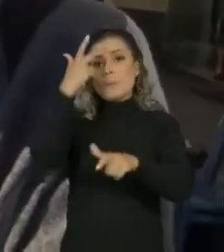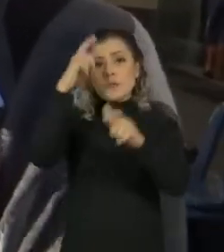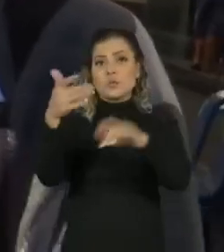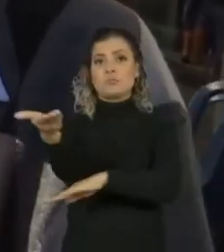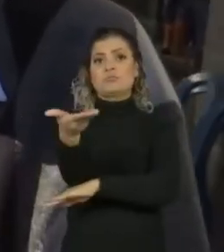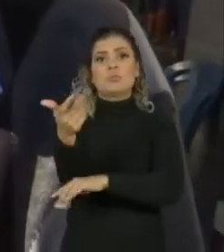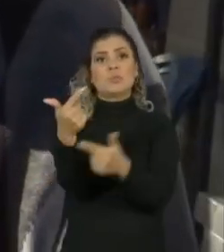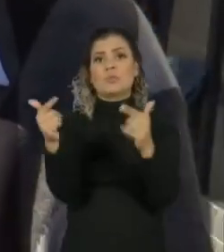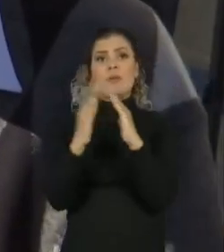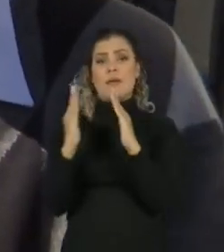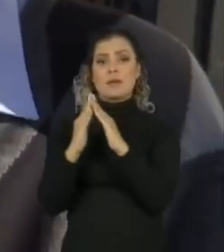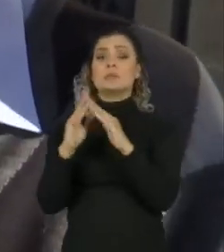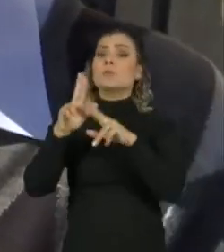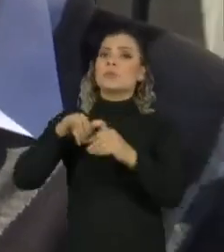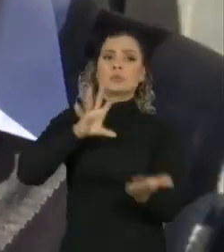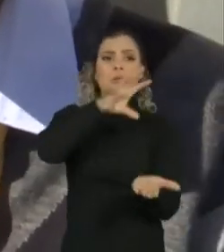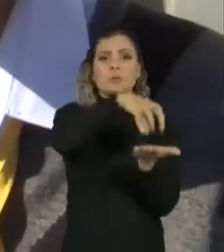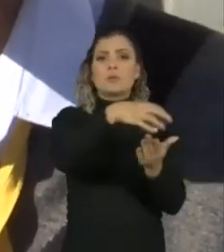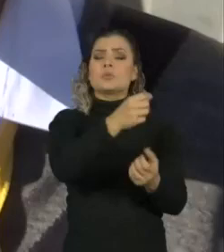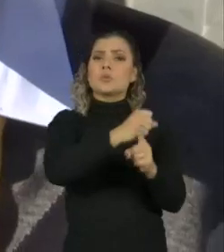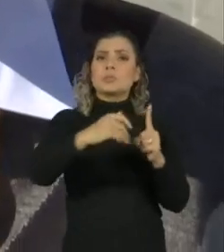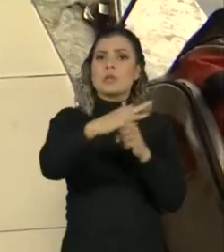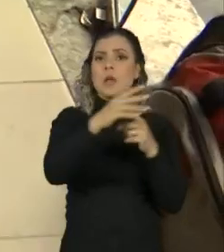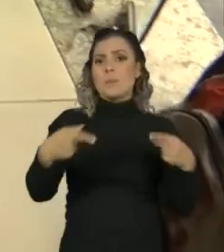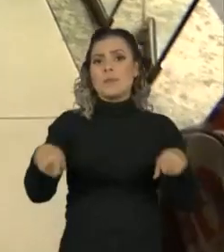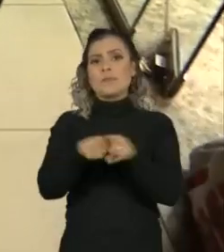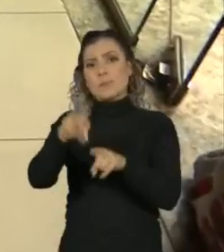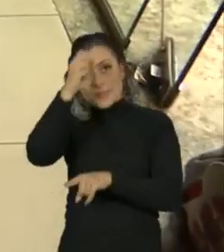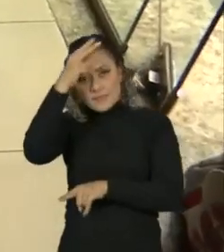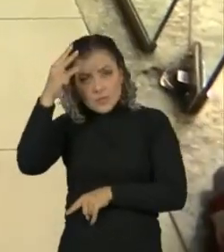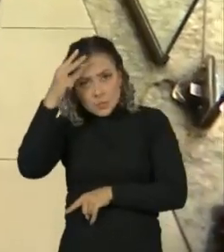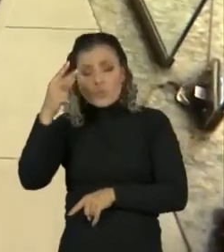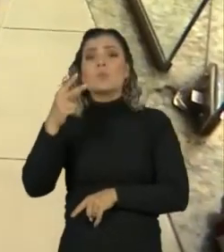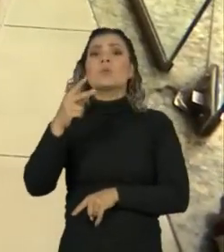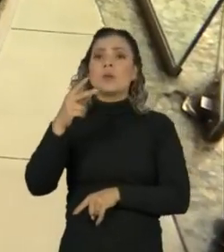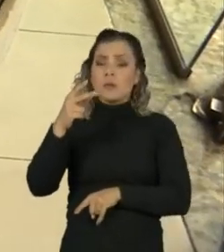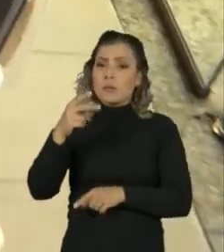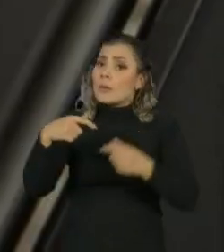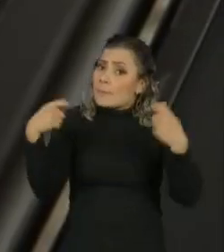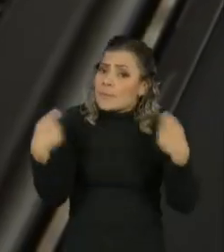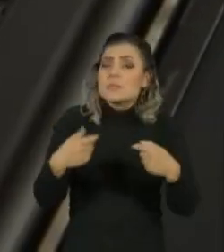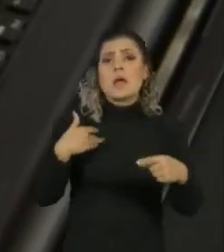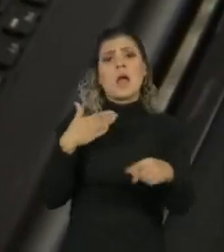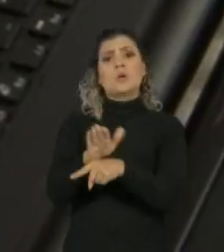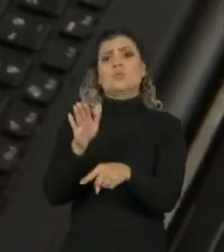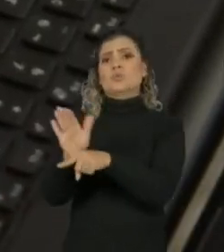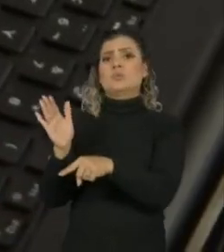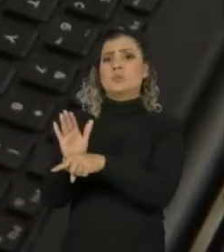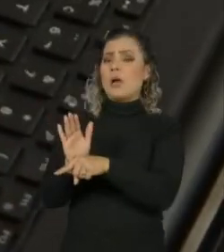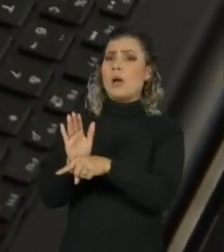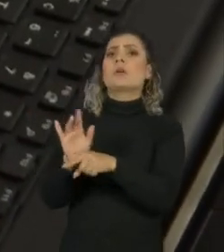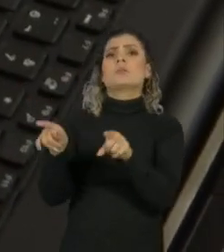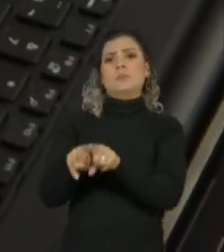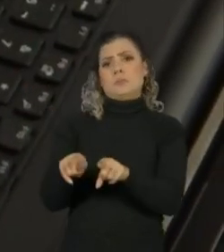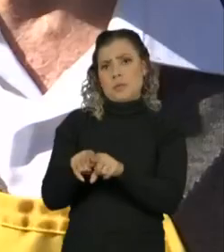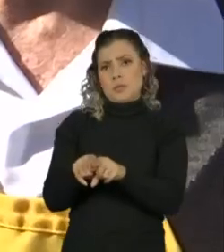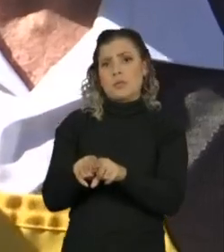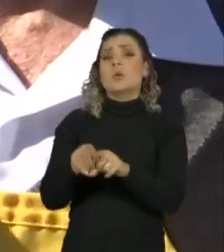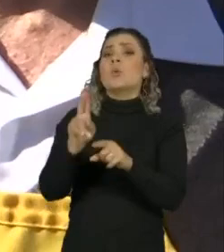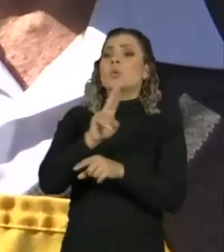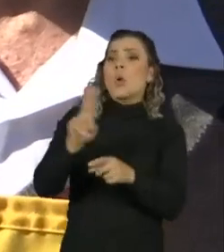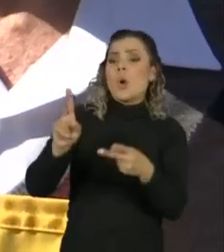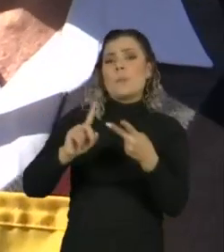as entidades sociais, em convênio com a Prefeitura, que têm fé pública, possam atestar com a identificação do